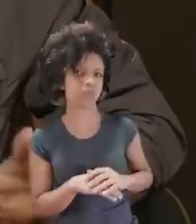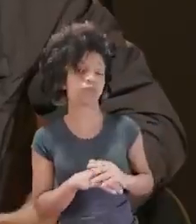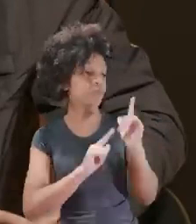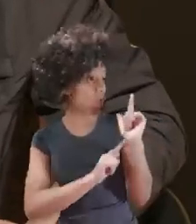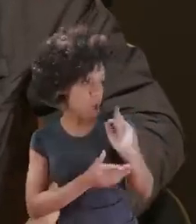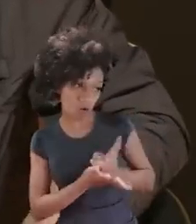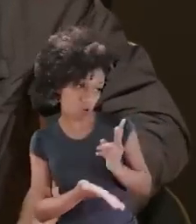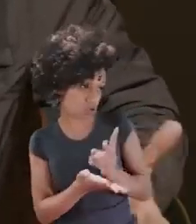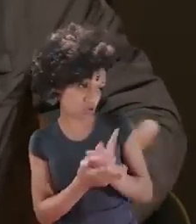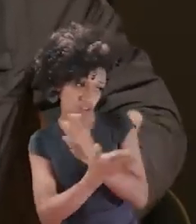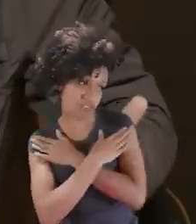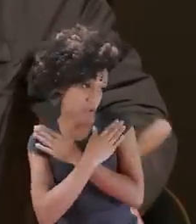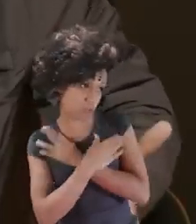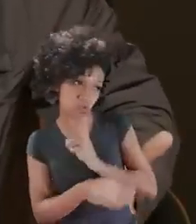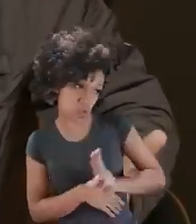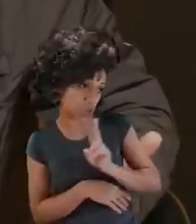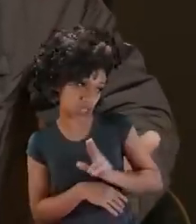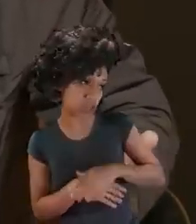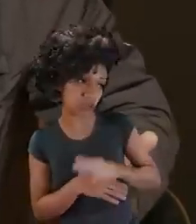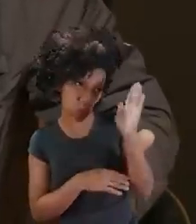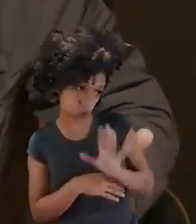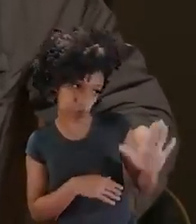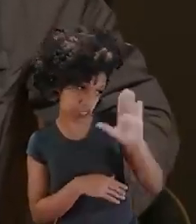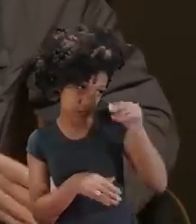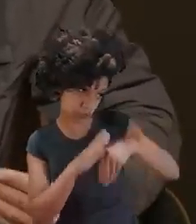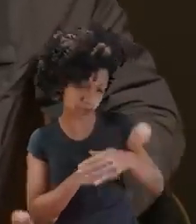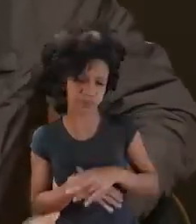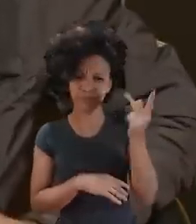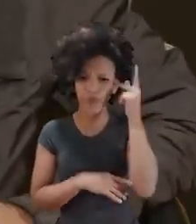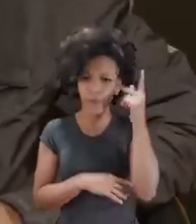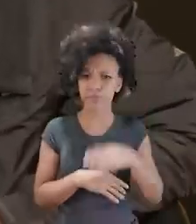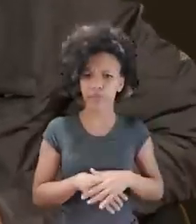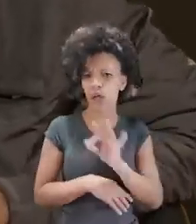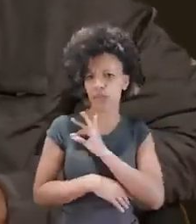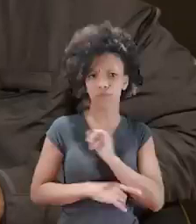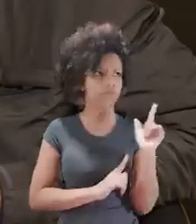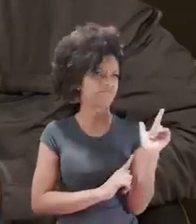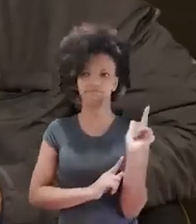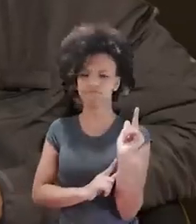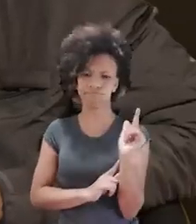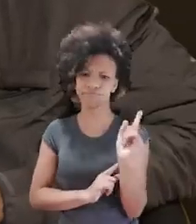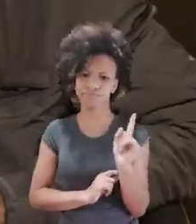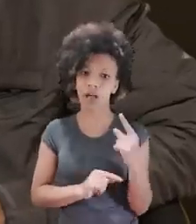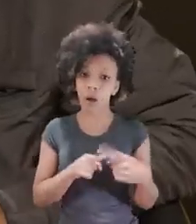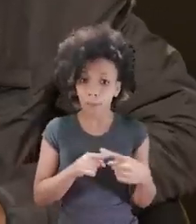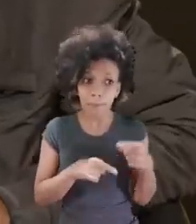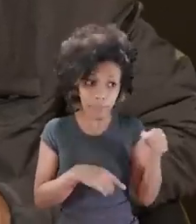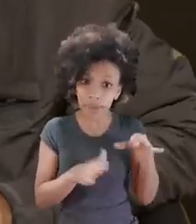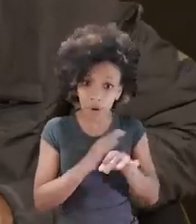o fuzil vai continuar existindo enquanto vagabundo ao fazer um no Brasil São Paulo pois Elas começaram a noite fuzil aqui a torto e direito